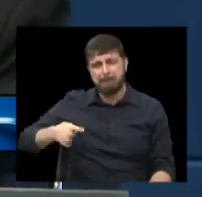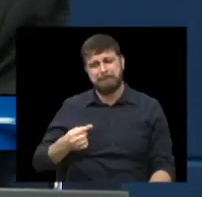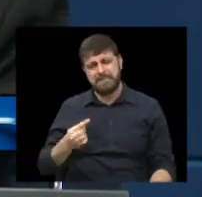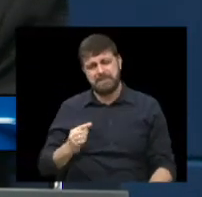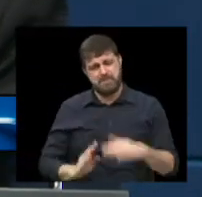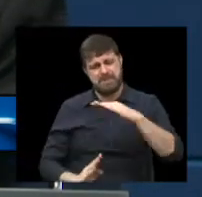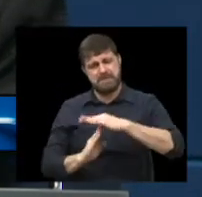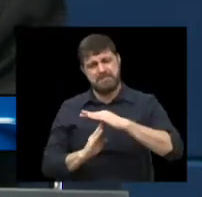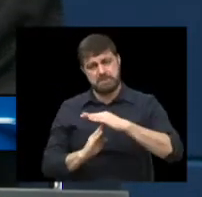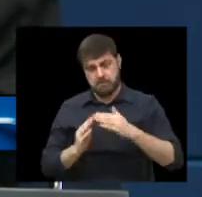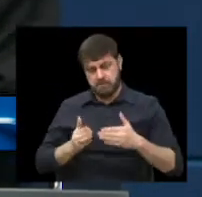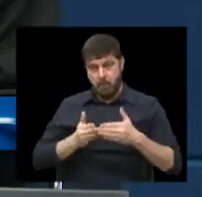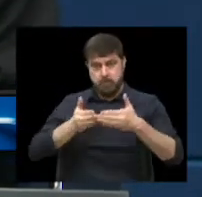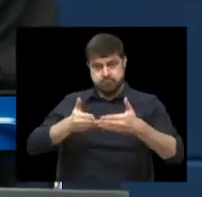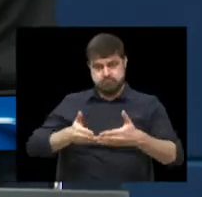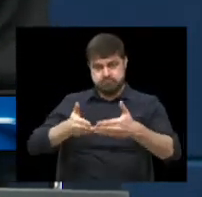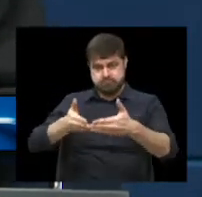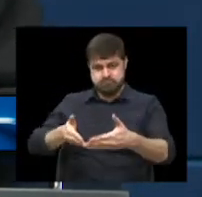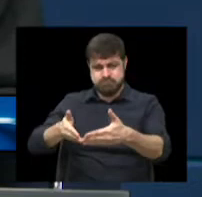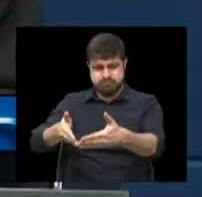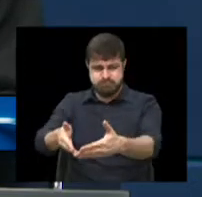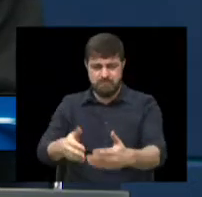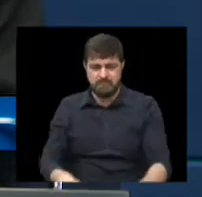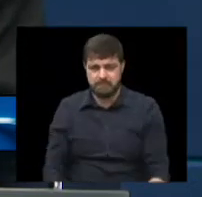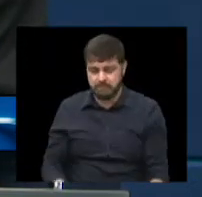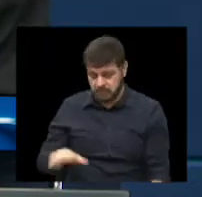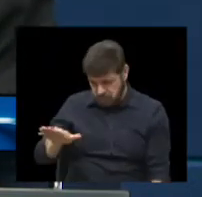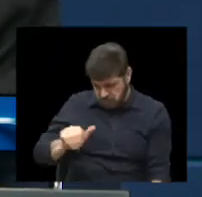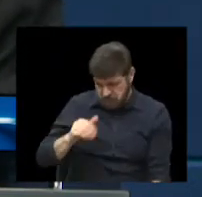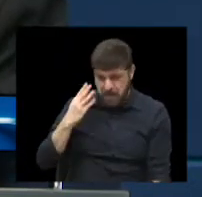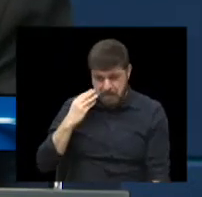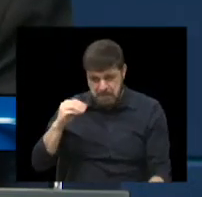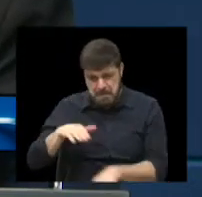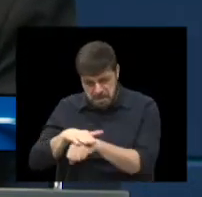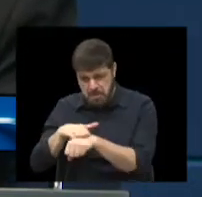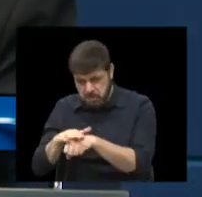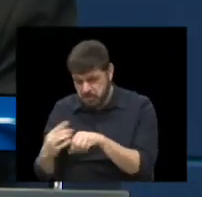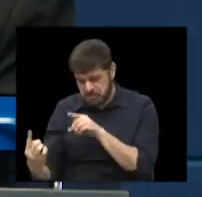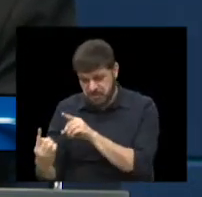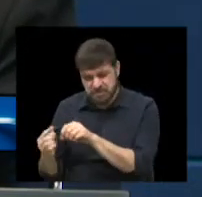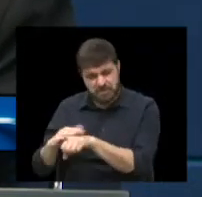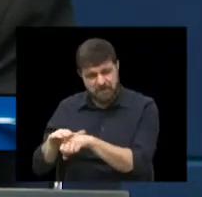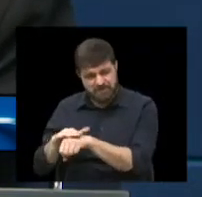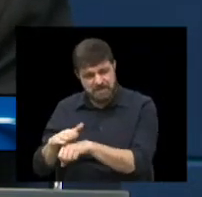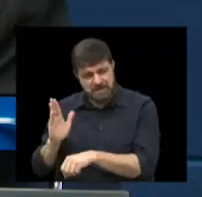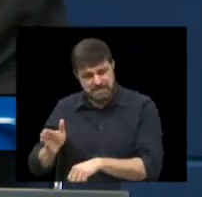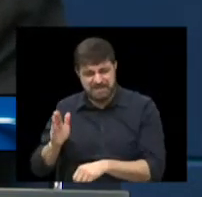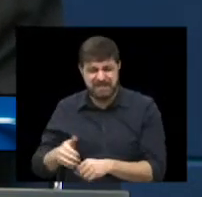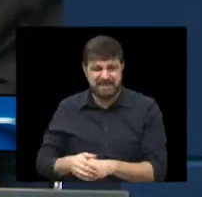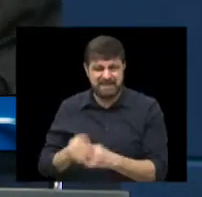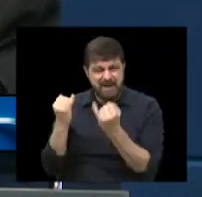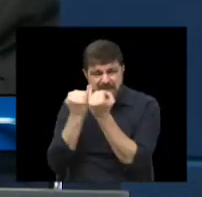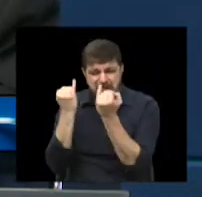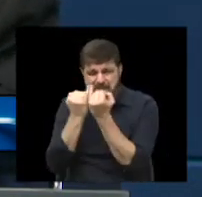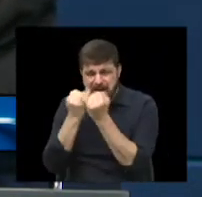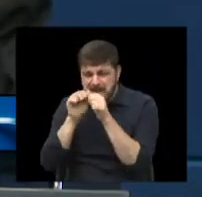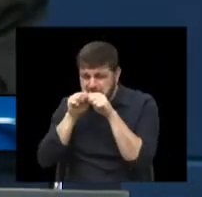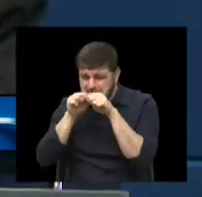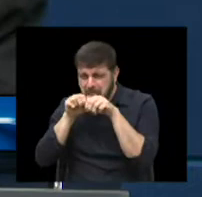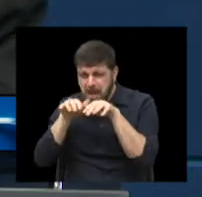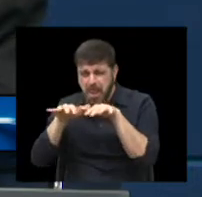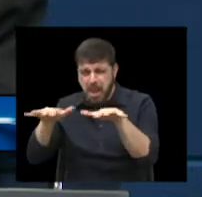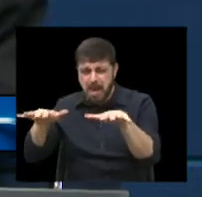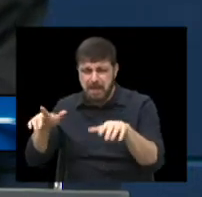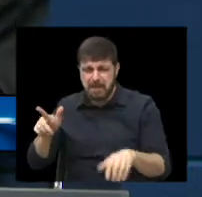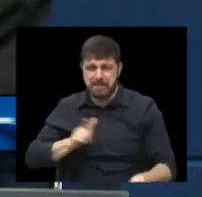E sem contar, como eu estava comentando com a vereadora Mariana Conte, que em cima dessas notícias acabam gerando